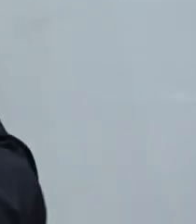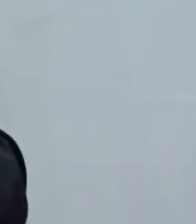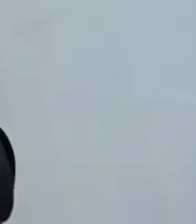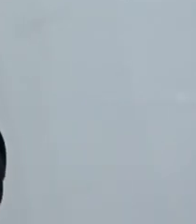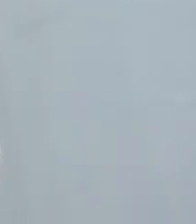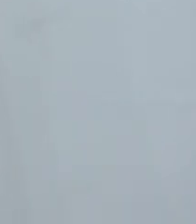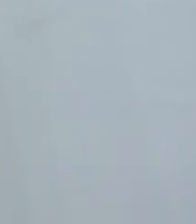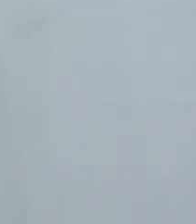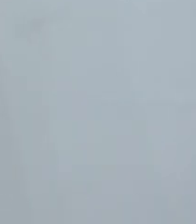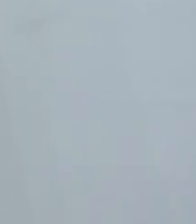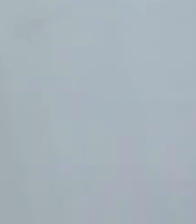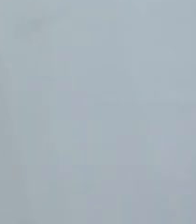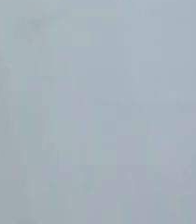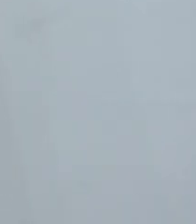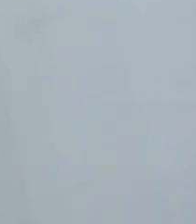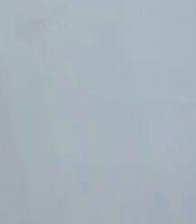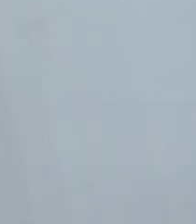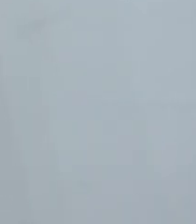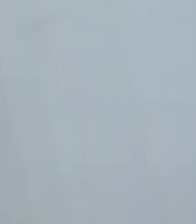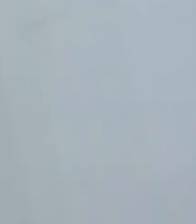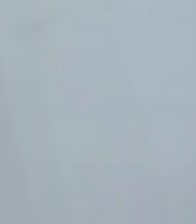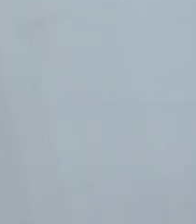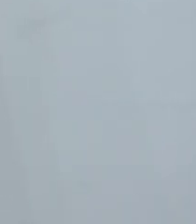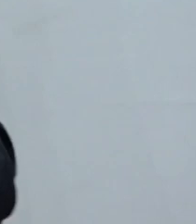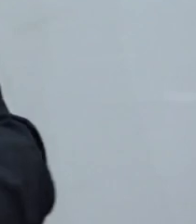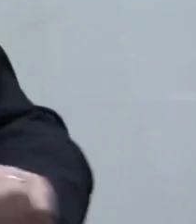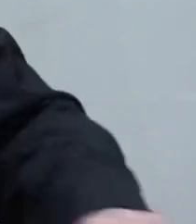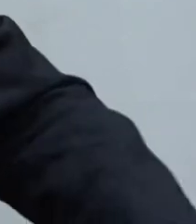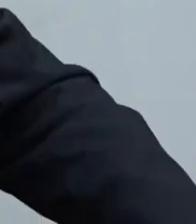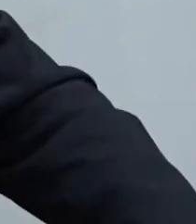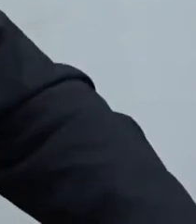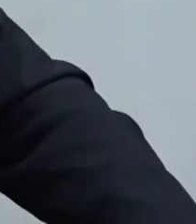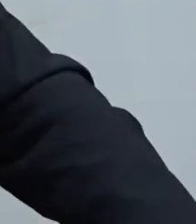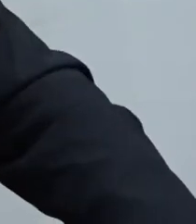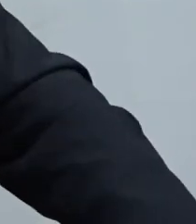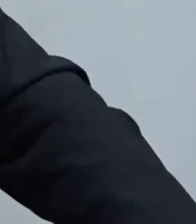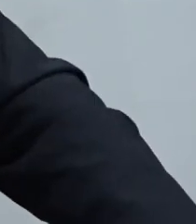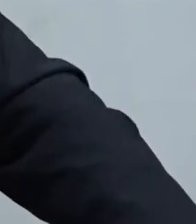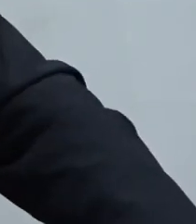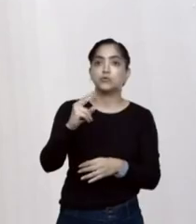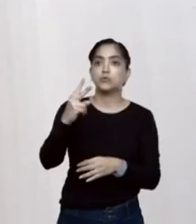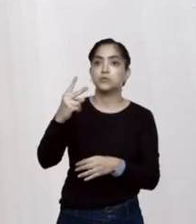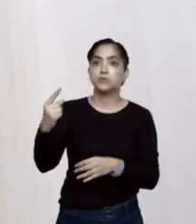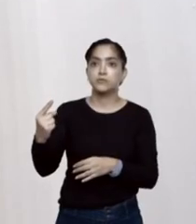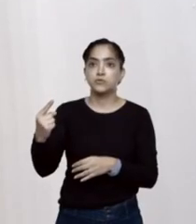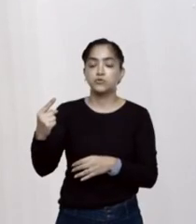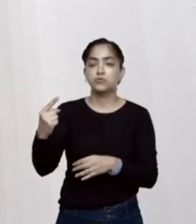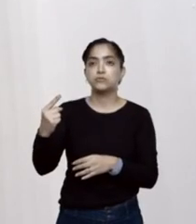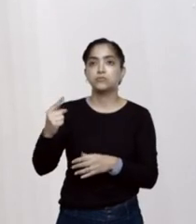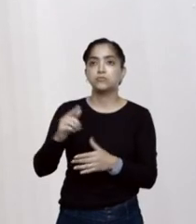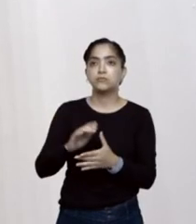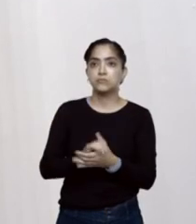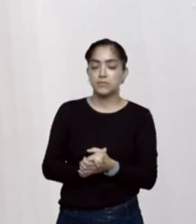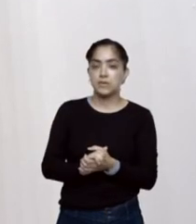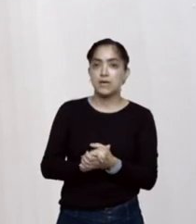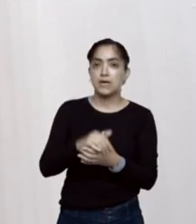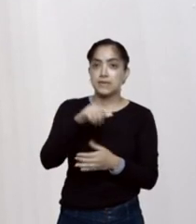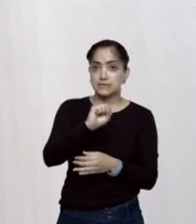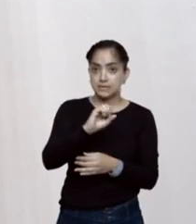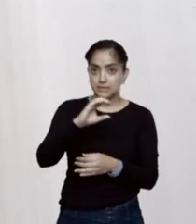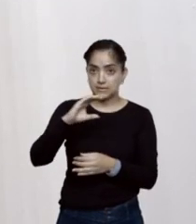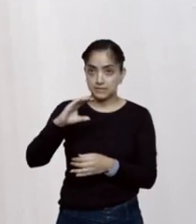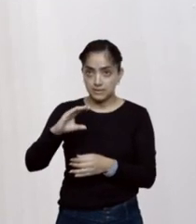Valdir cobalchini destacou a importância de se debater o assunto e trouxe dados referentes a Santa Catarina Santa Catarina